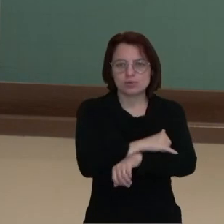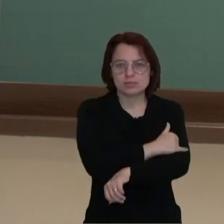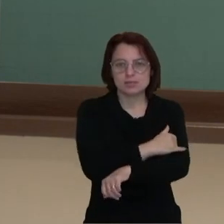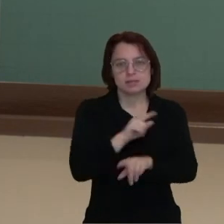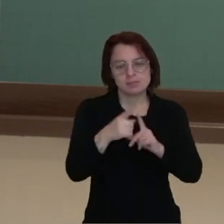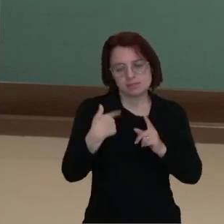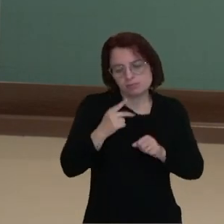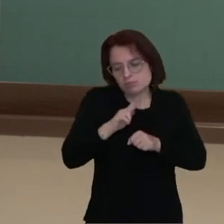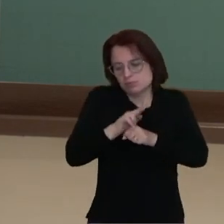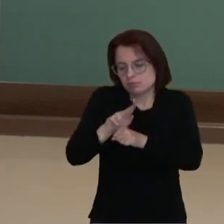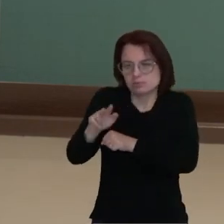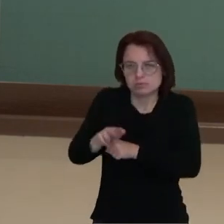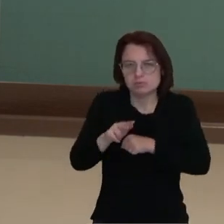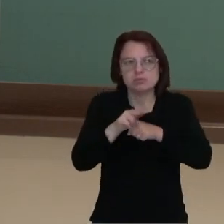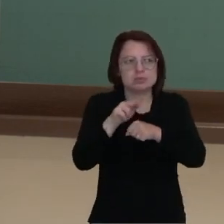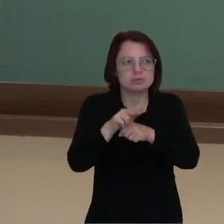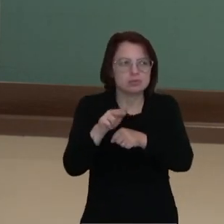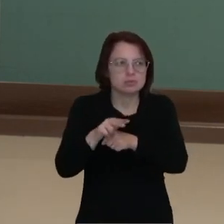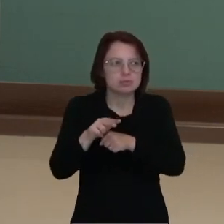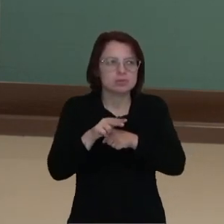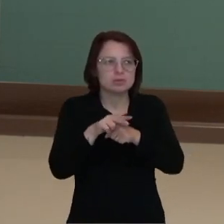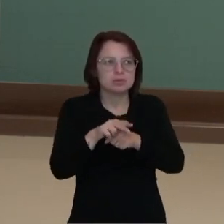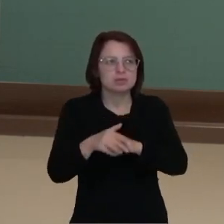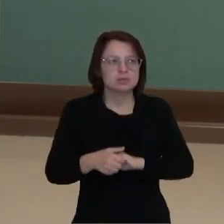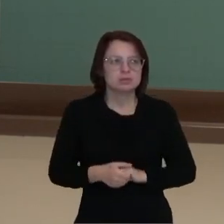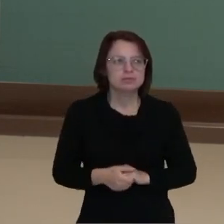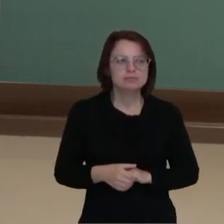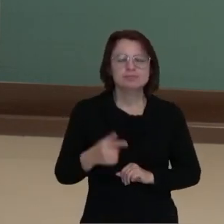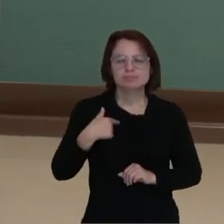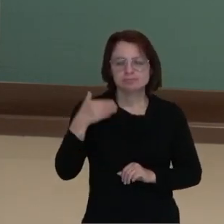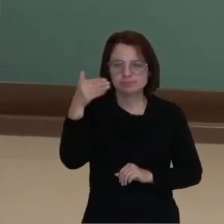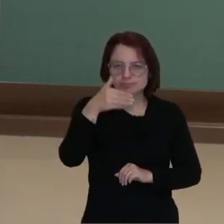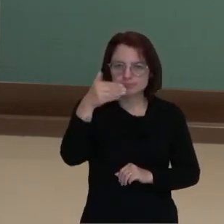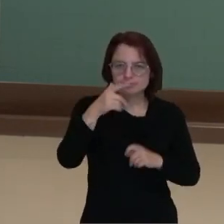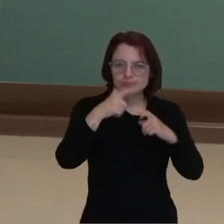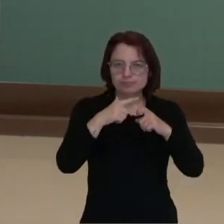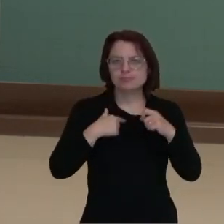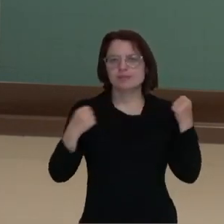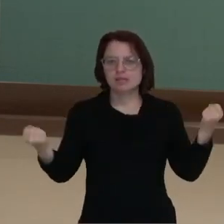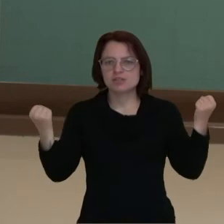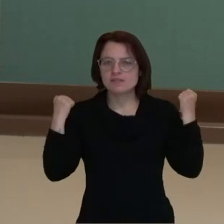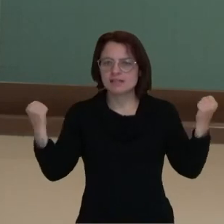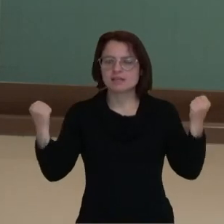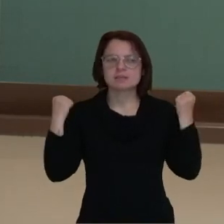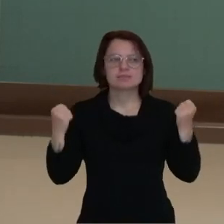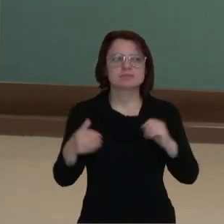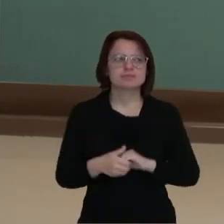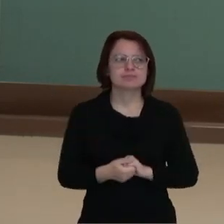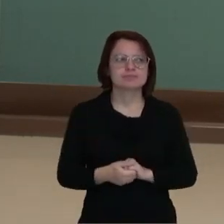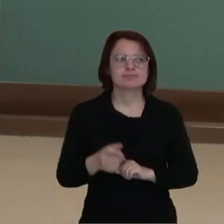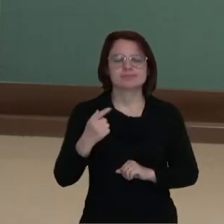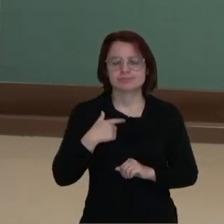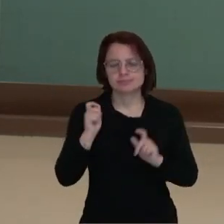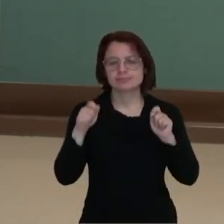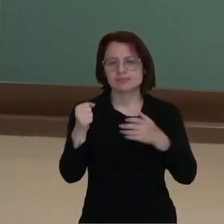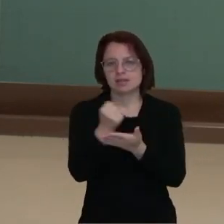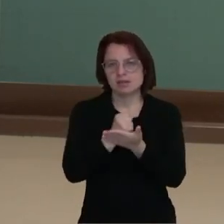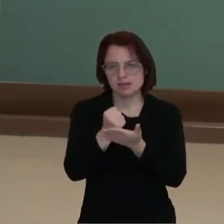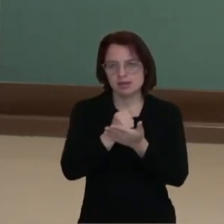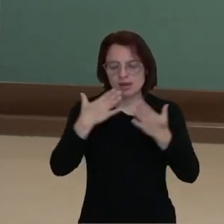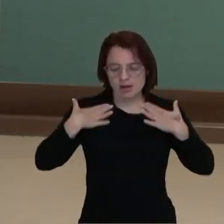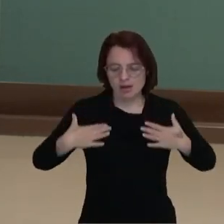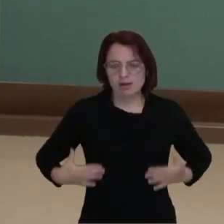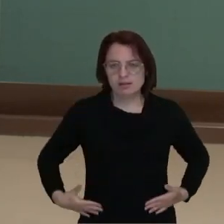se cuida, tem um acompanhamento médico, pratica exercícios, ela tem como controlar essa